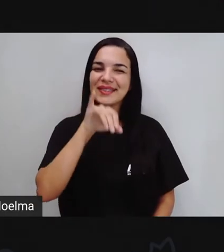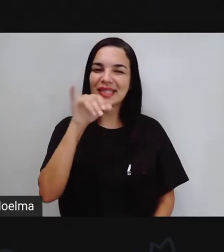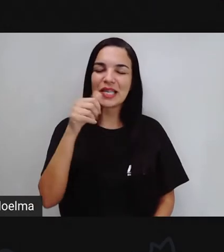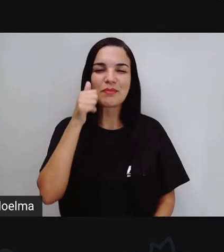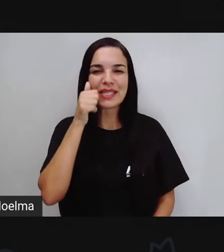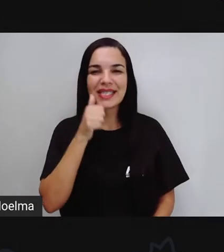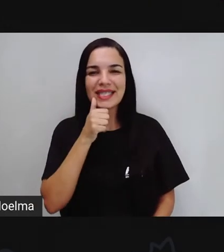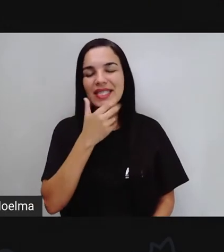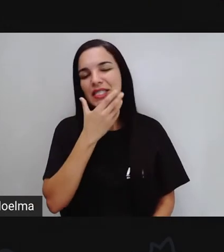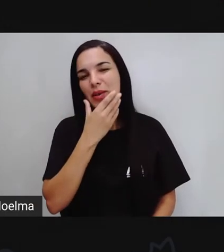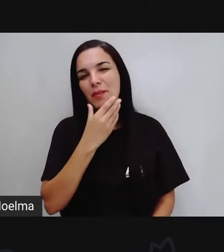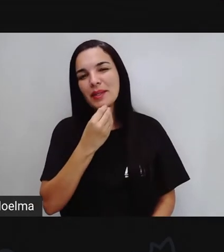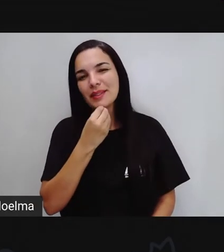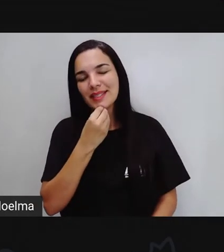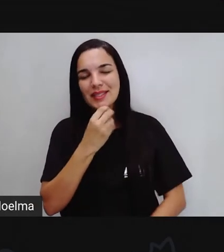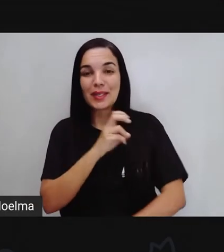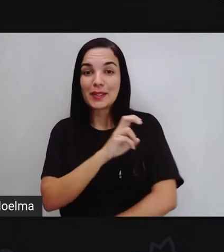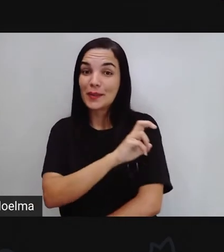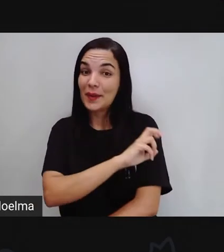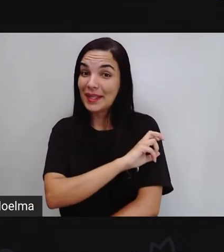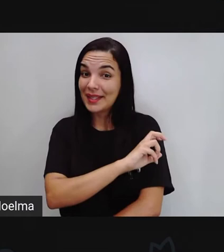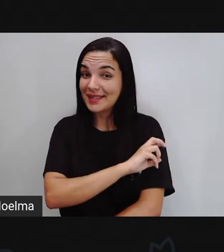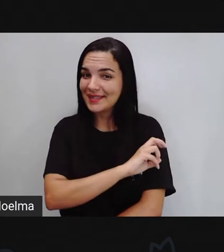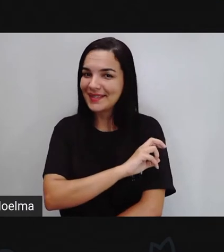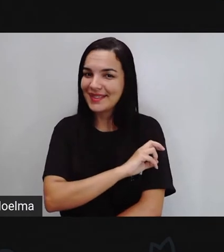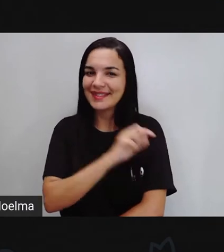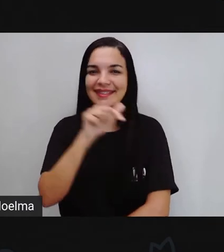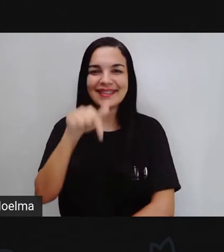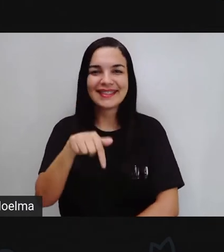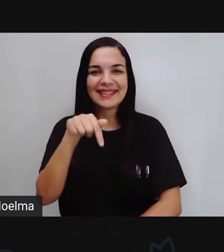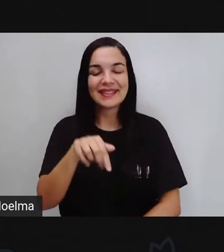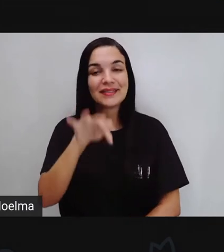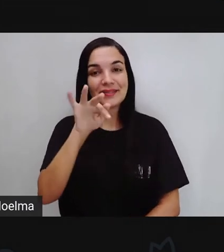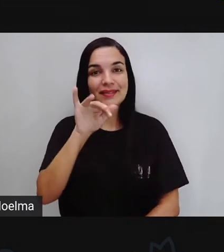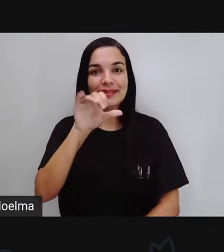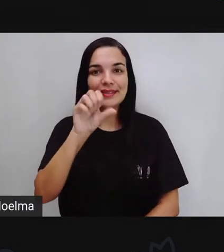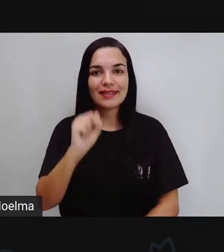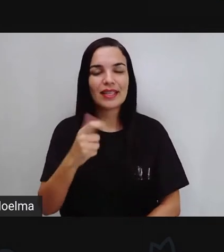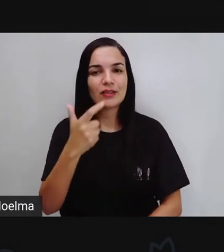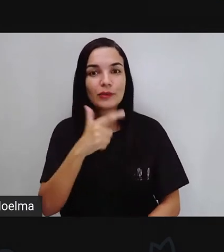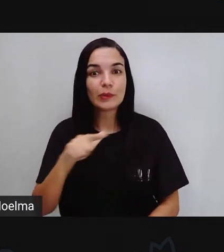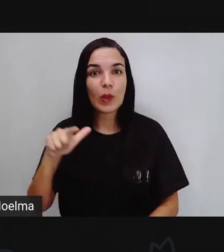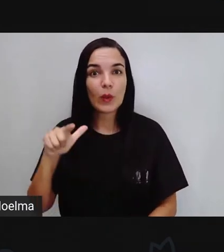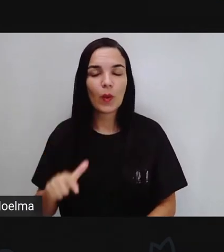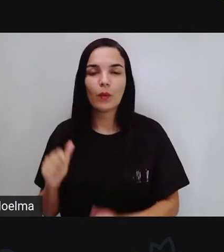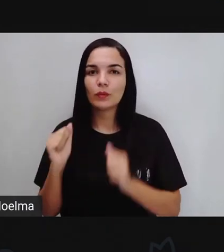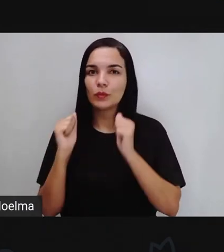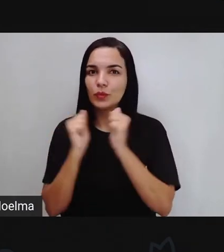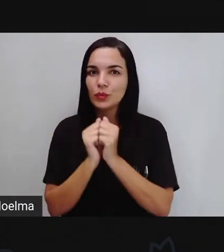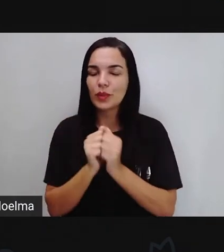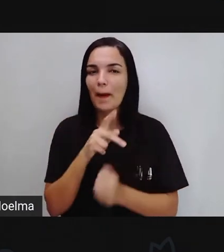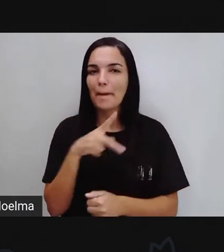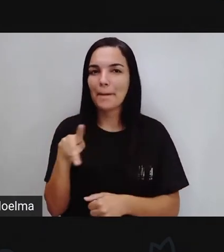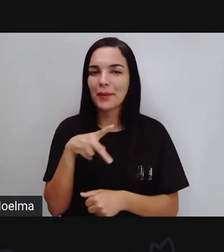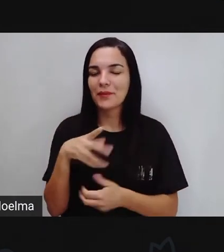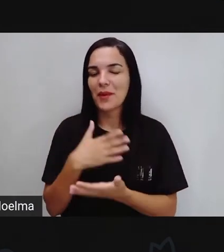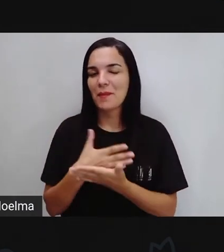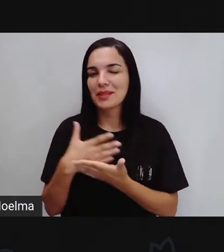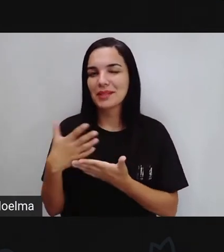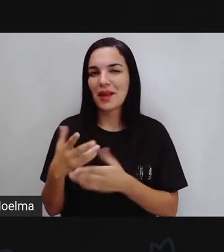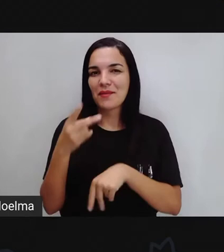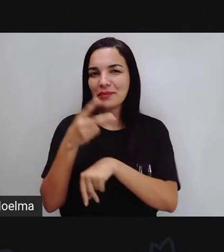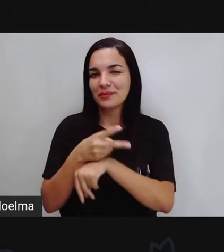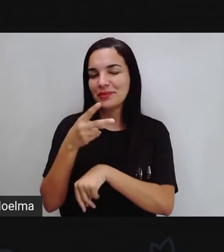Olá, meninos, meninas aí, ó, do quinto ano, olhem só, novamente após estar aqui para começarmos mais